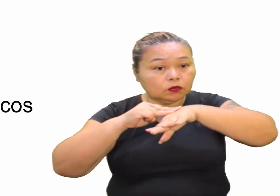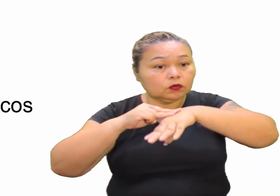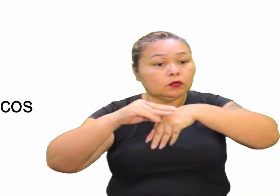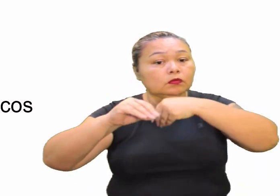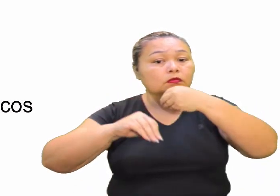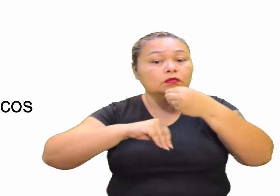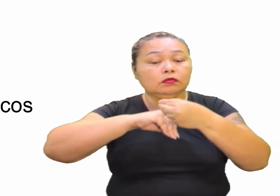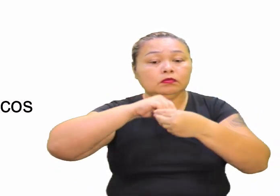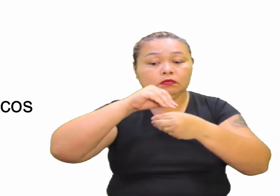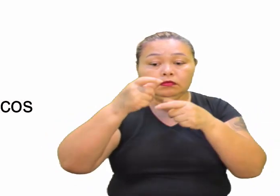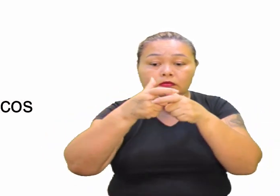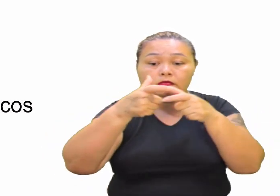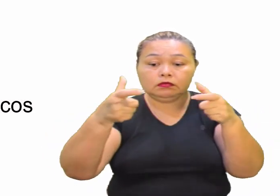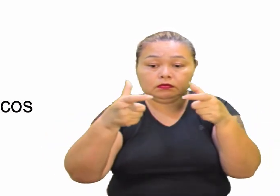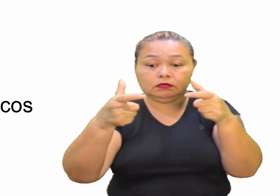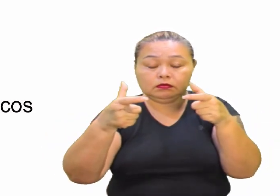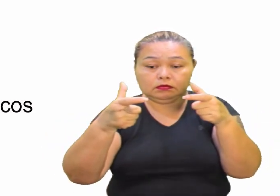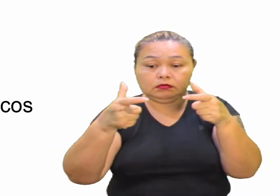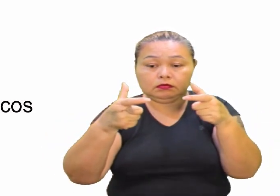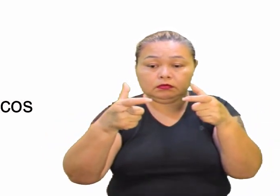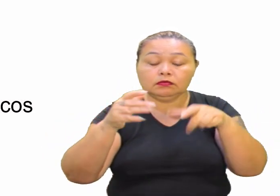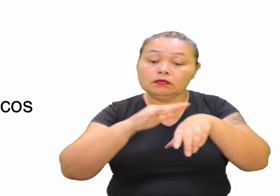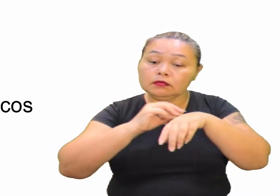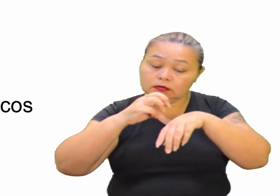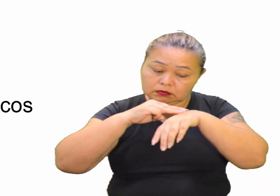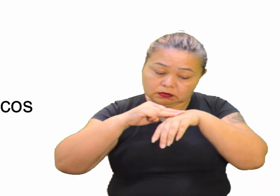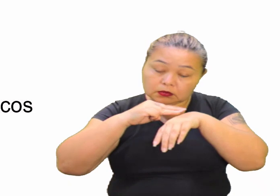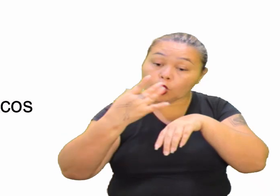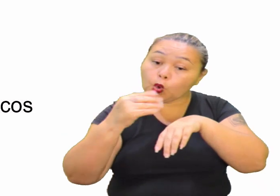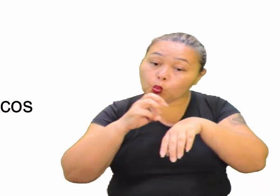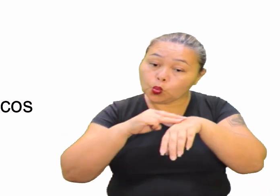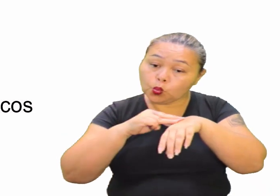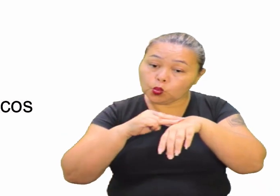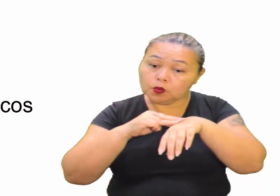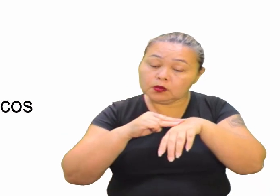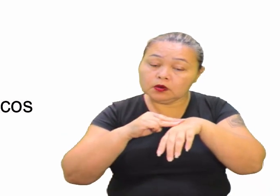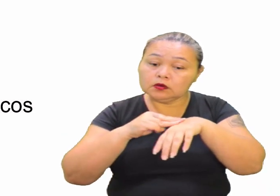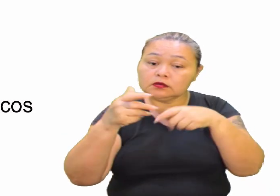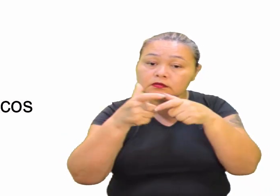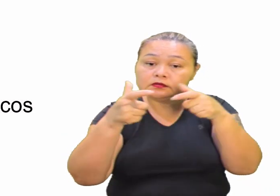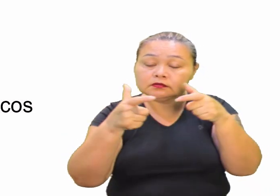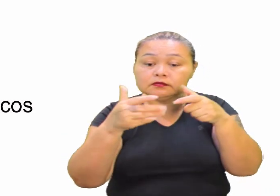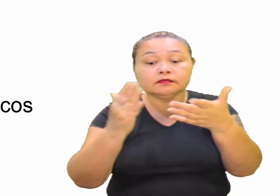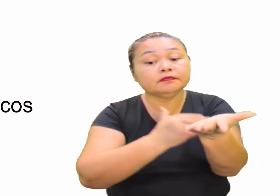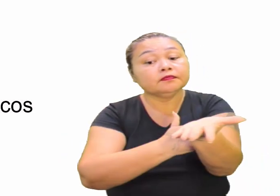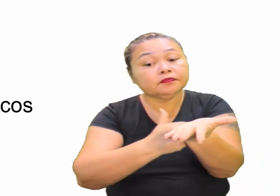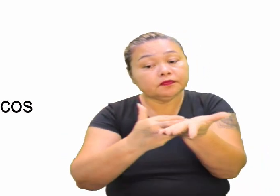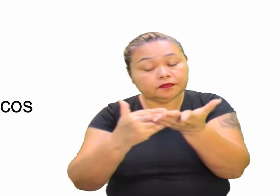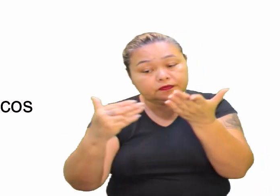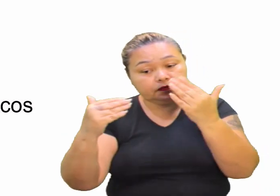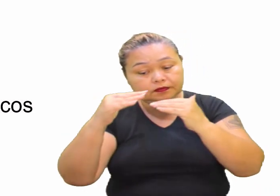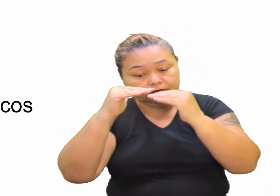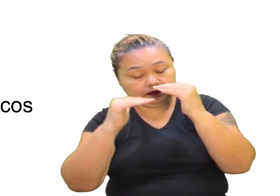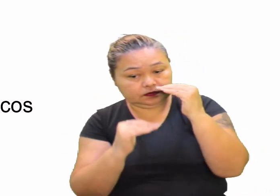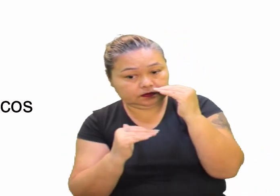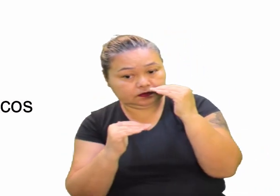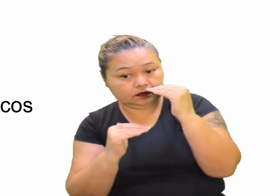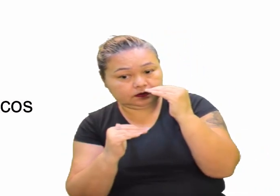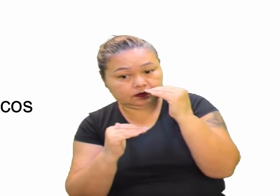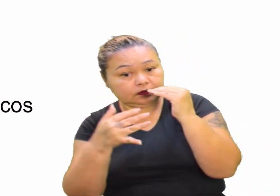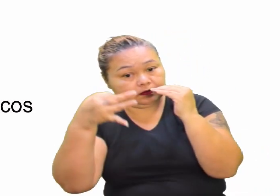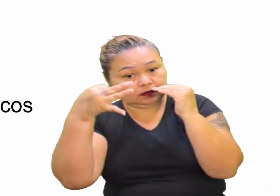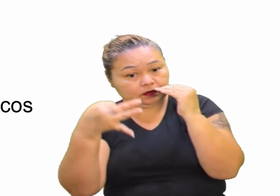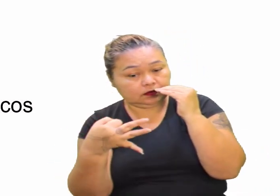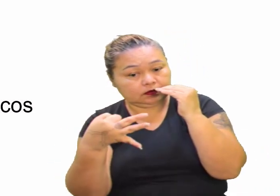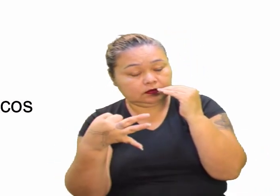gene dominante. Marrom é dominante. E branco é recessivo. O correto